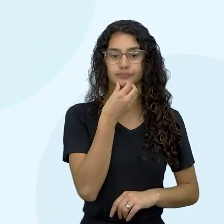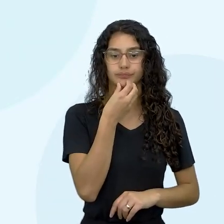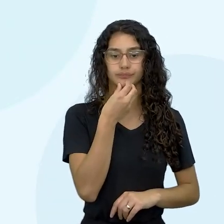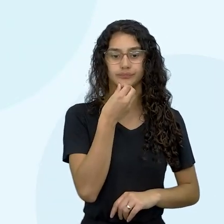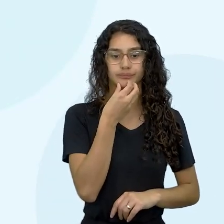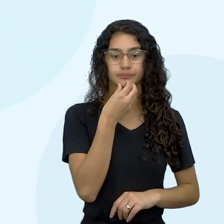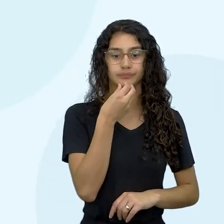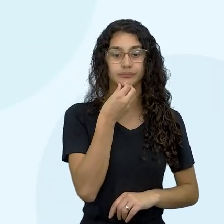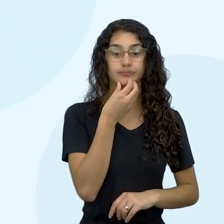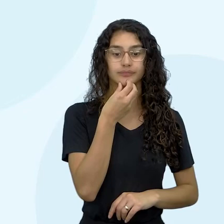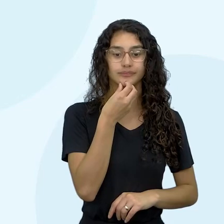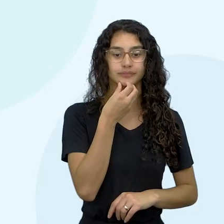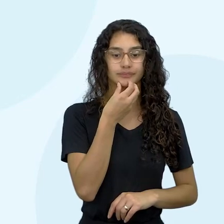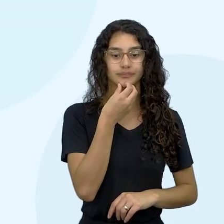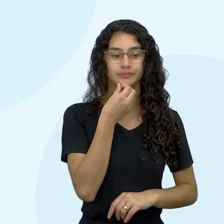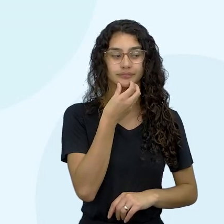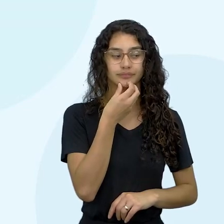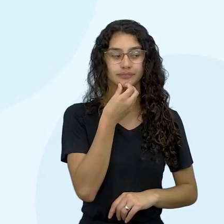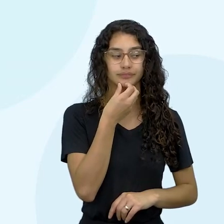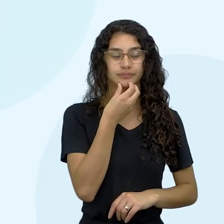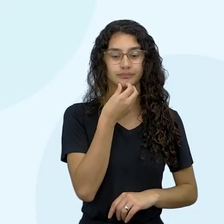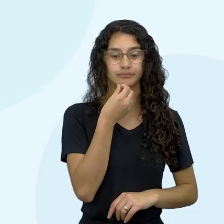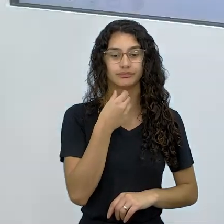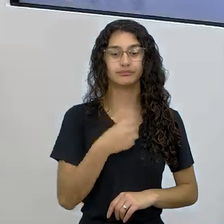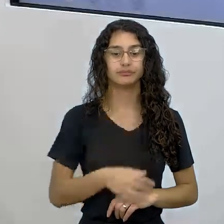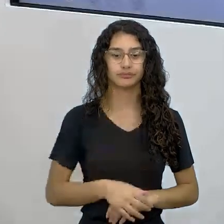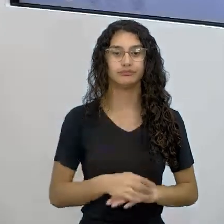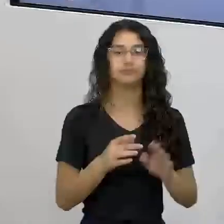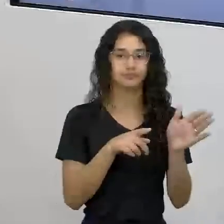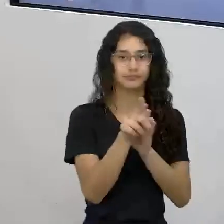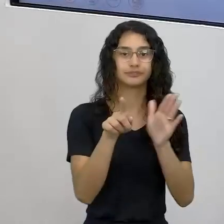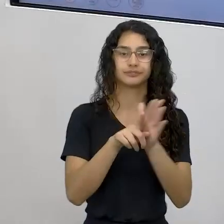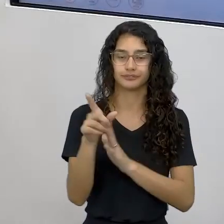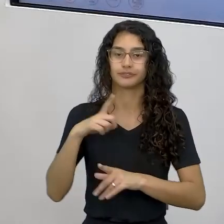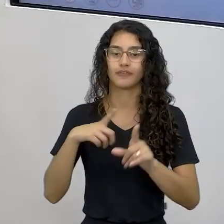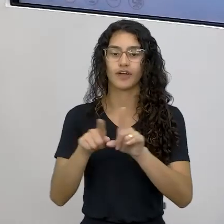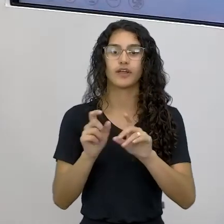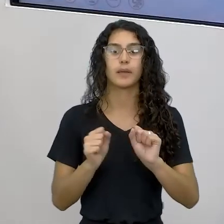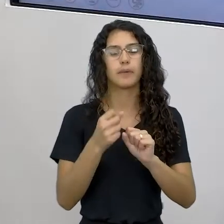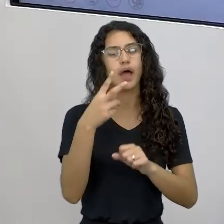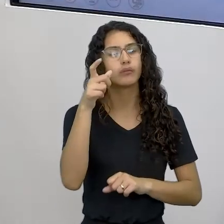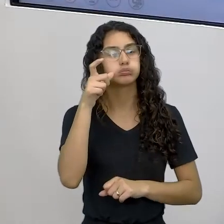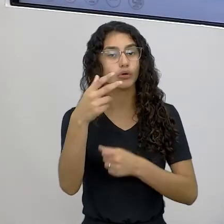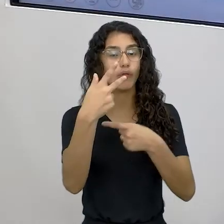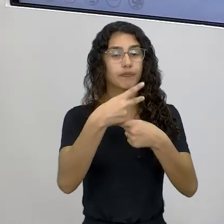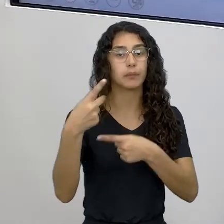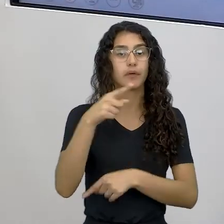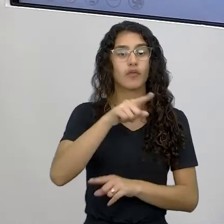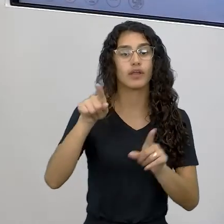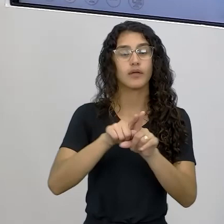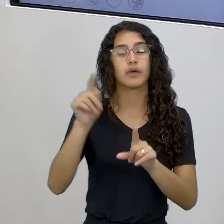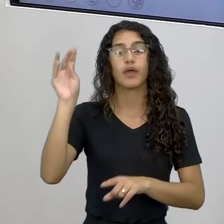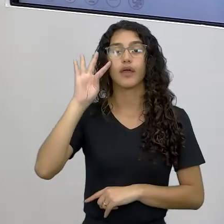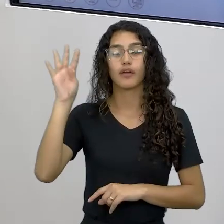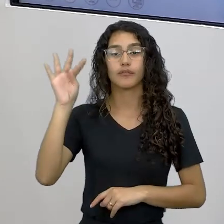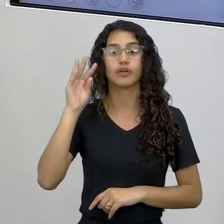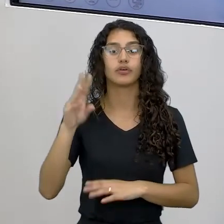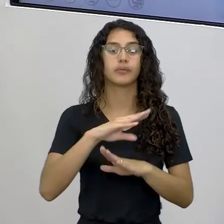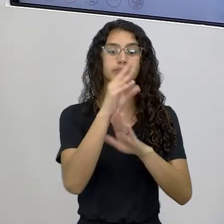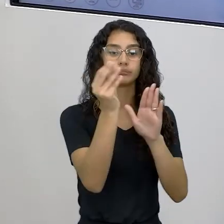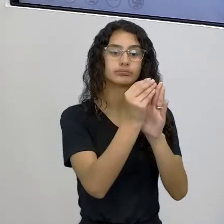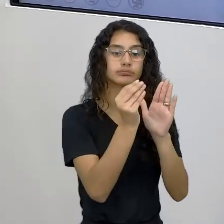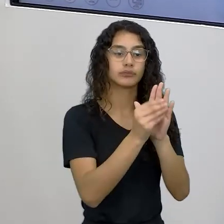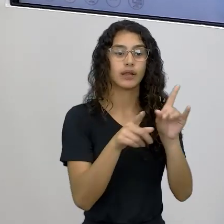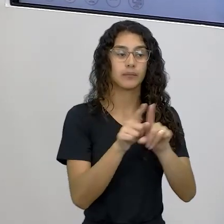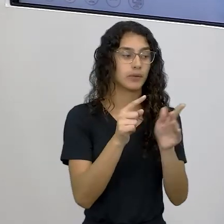O que a gente espera do dinheiro? Então, são 2 questionamentos aí que depois de assistir esse vídeo fica aí para vocês refletirem, colocarem aí no